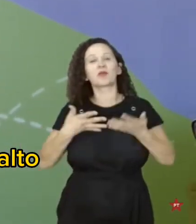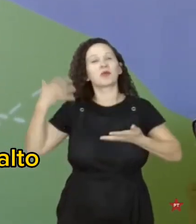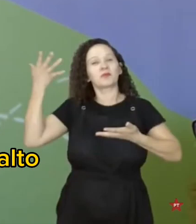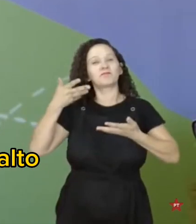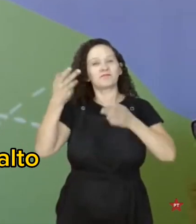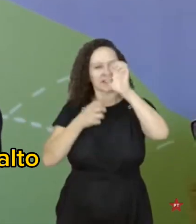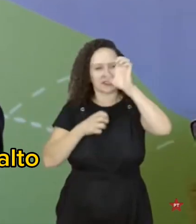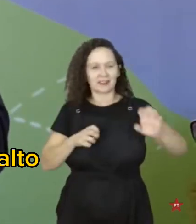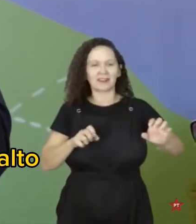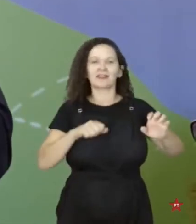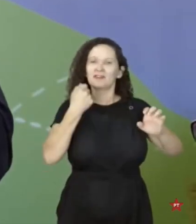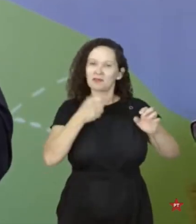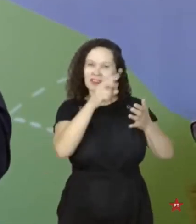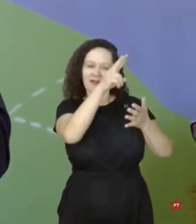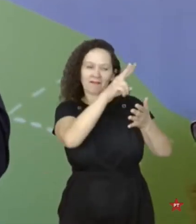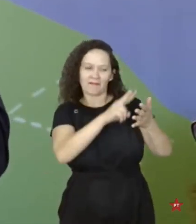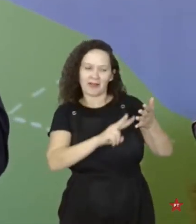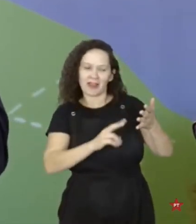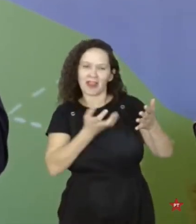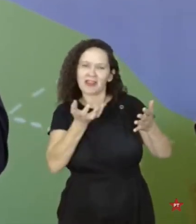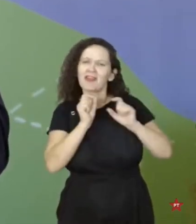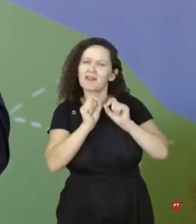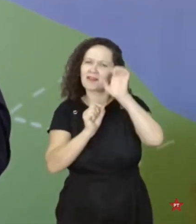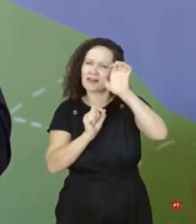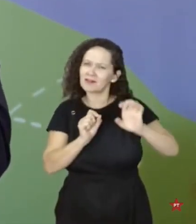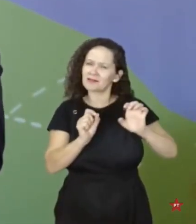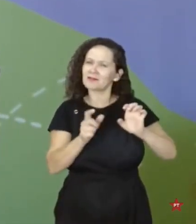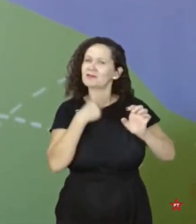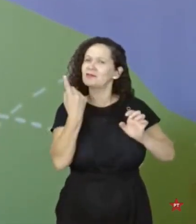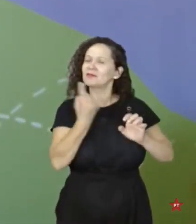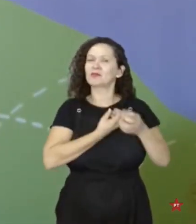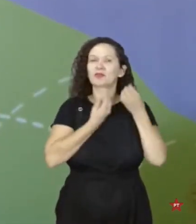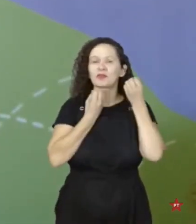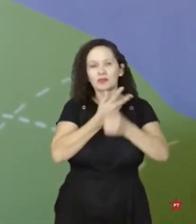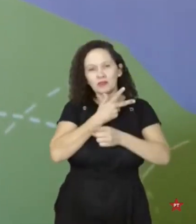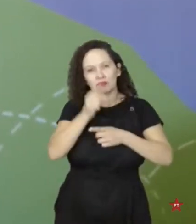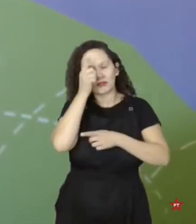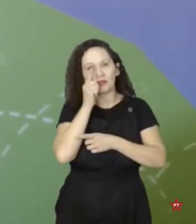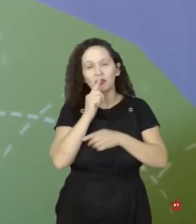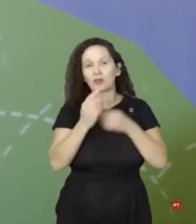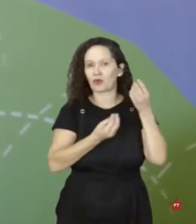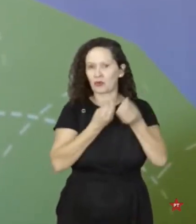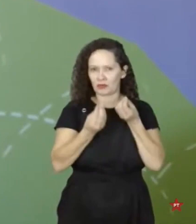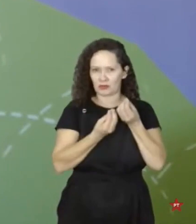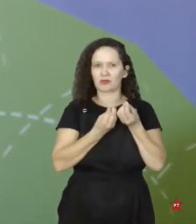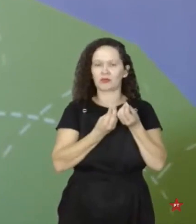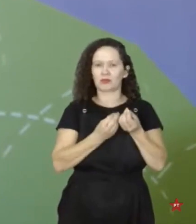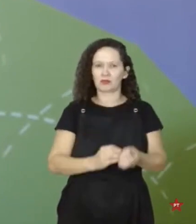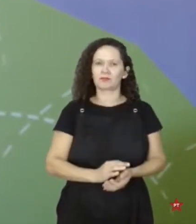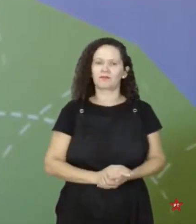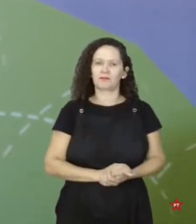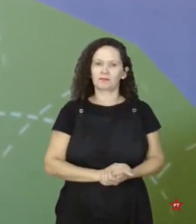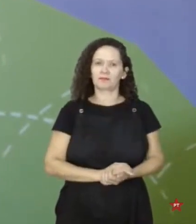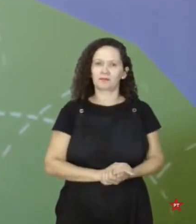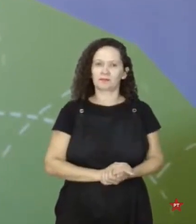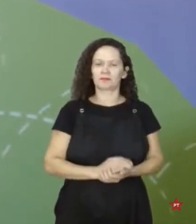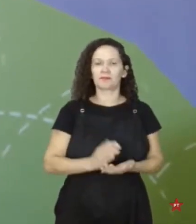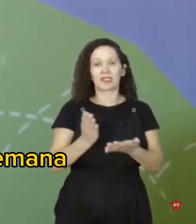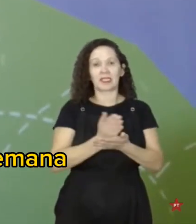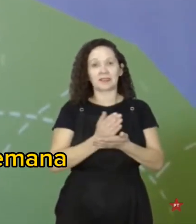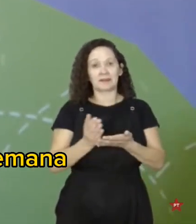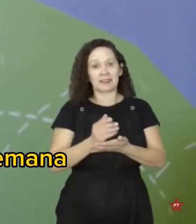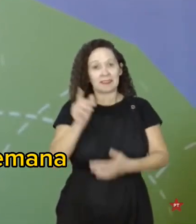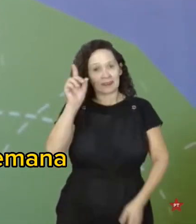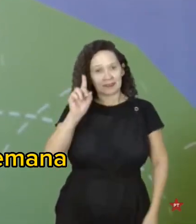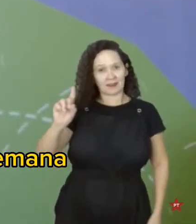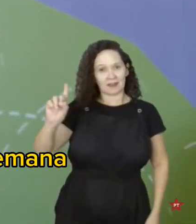votações importantes para o Planalto. Segundo articuladores do governo, ouvidos pelo jornal Folha de São Paulo, o valor destravado por Lula